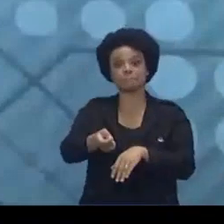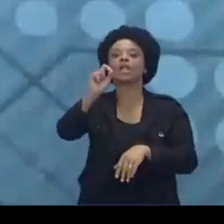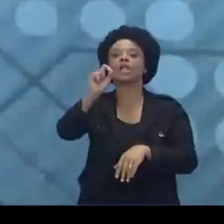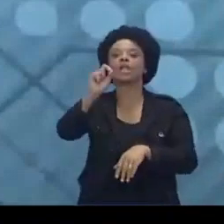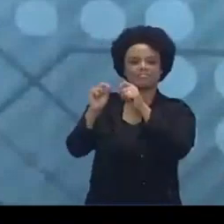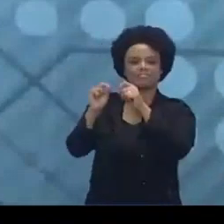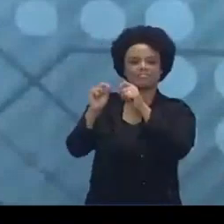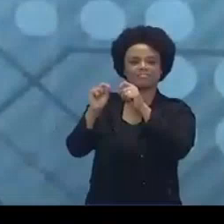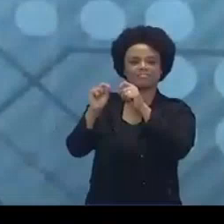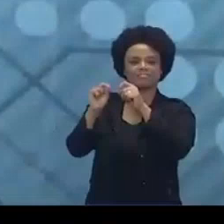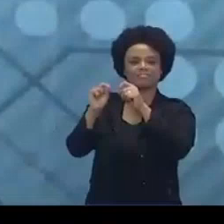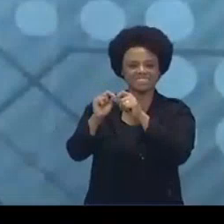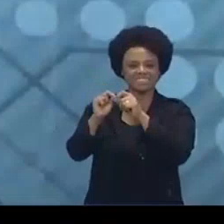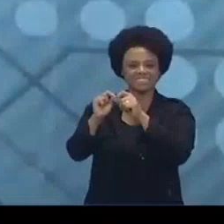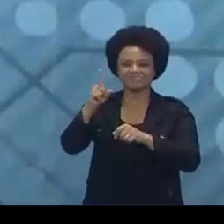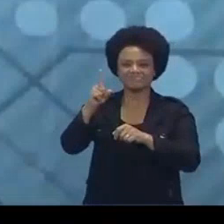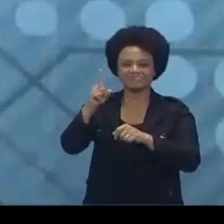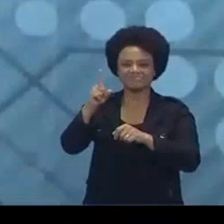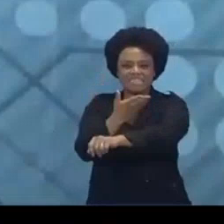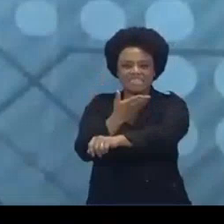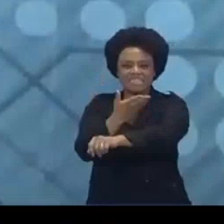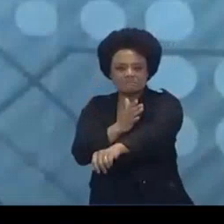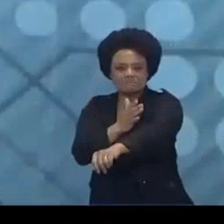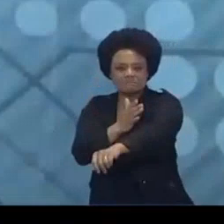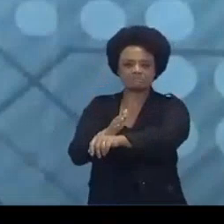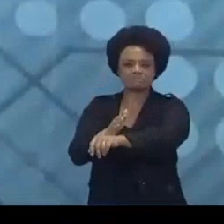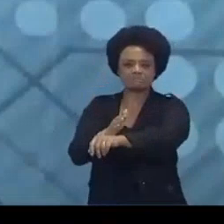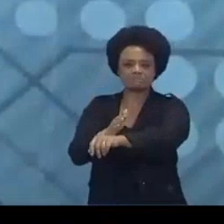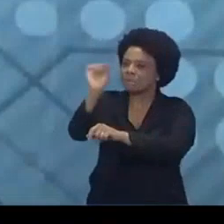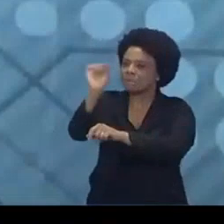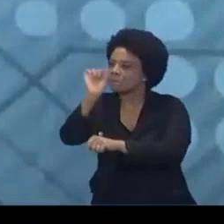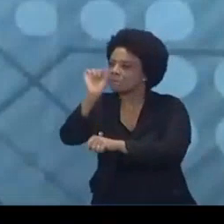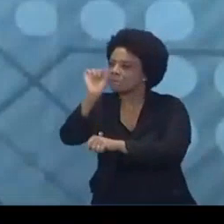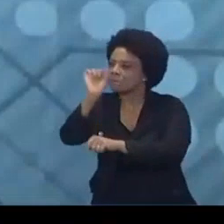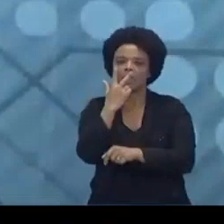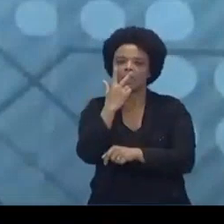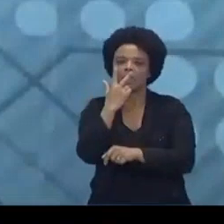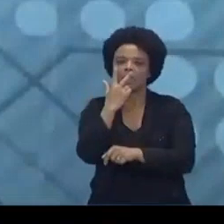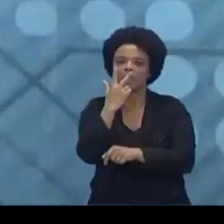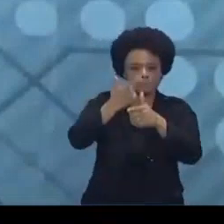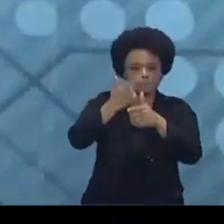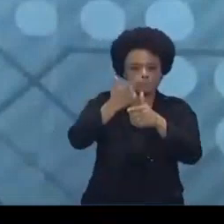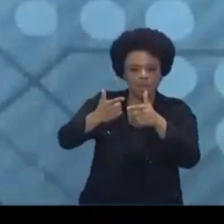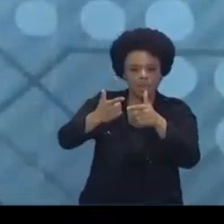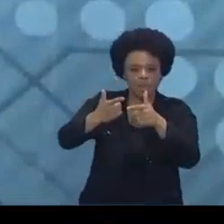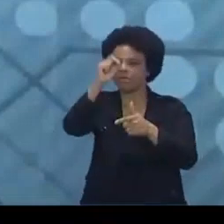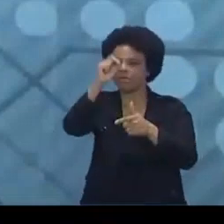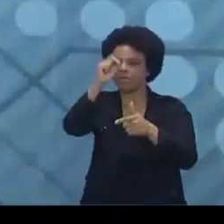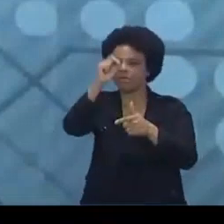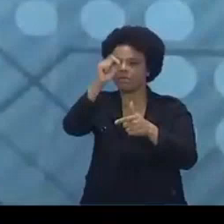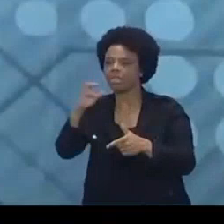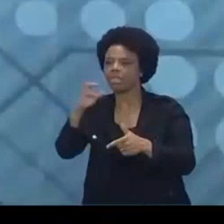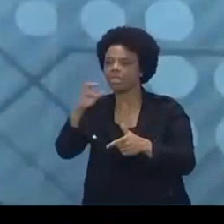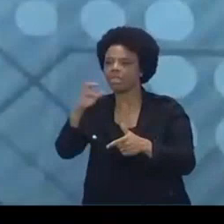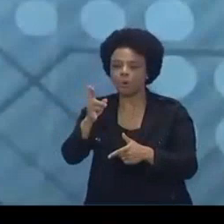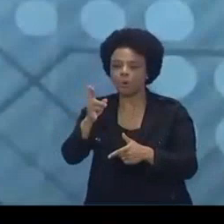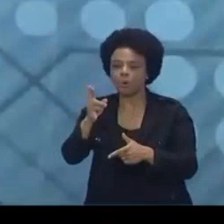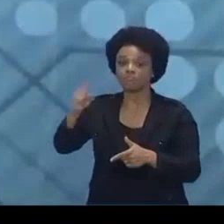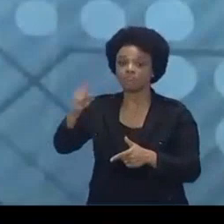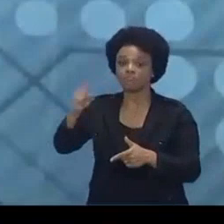já pressupõe algum acontecimento. Hoje não. Hoje você vai fazer os experimentos,